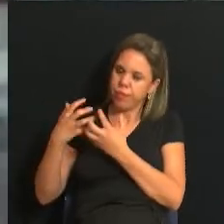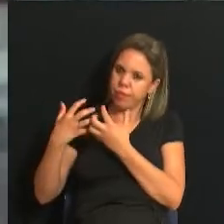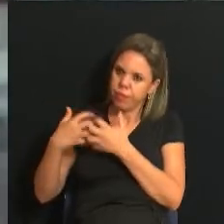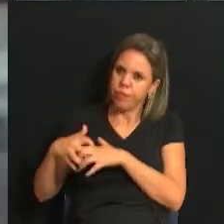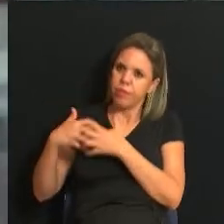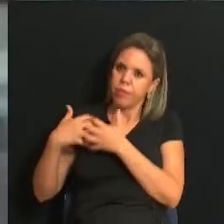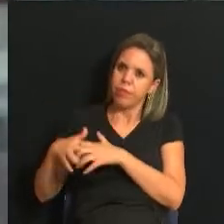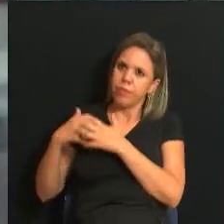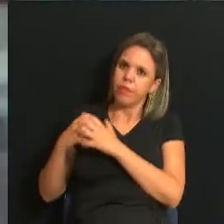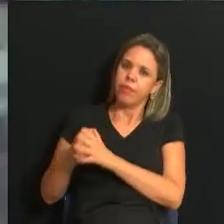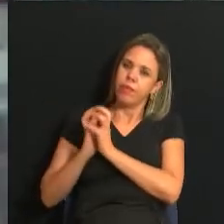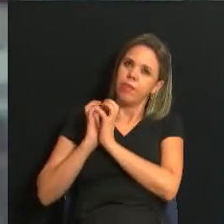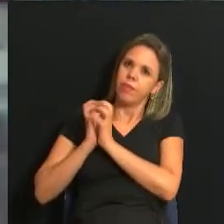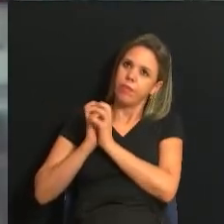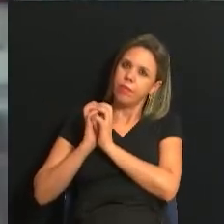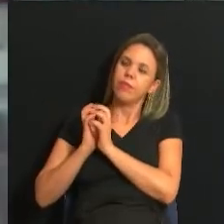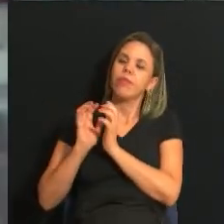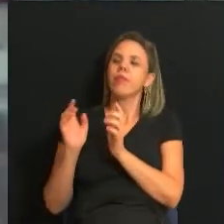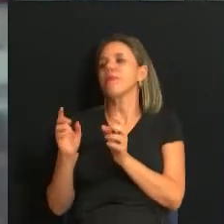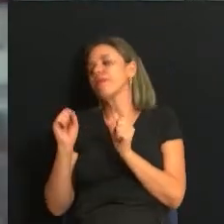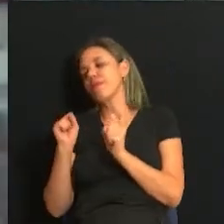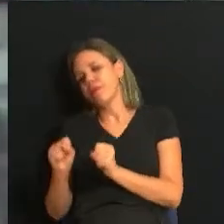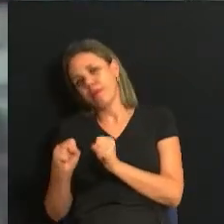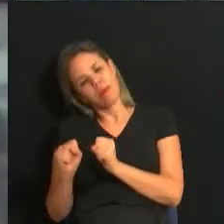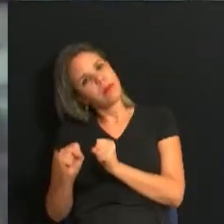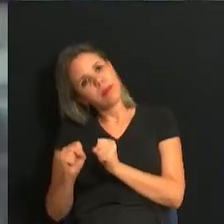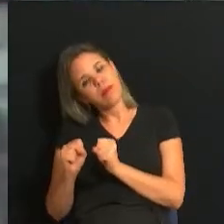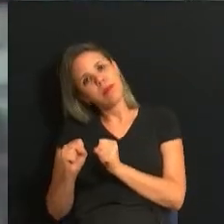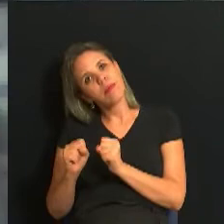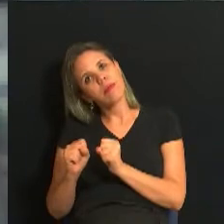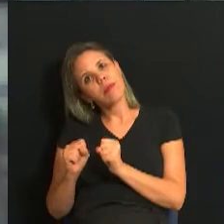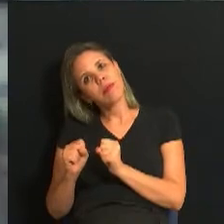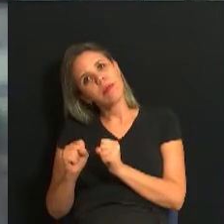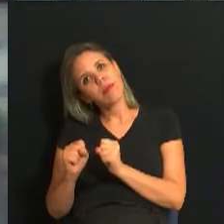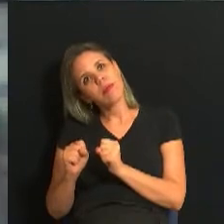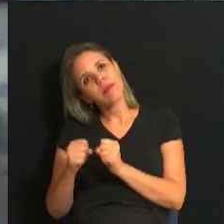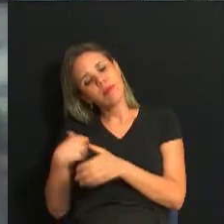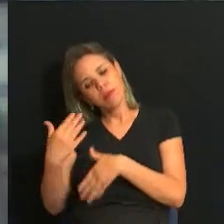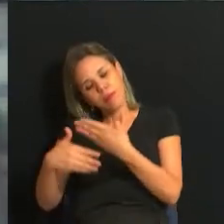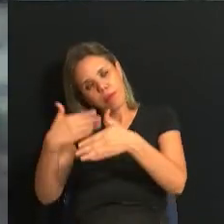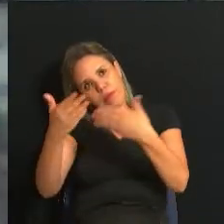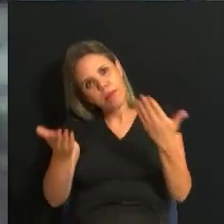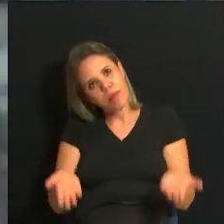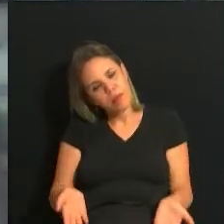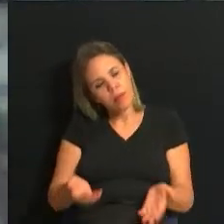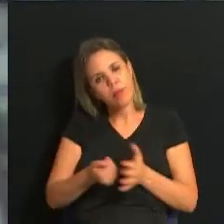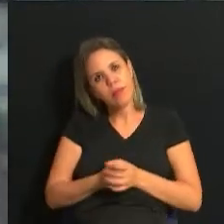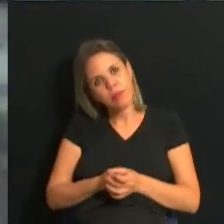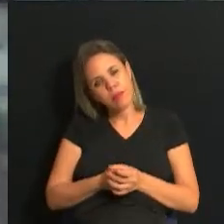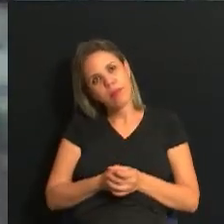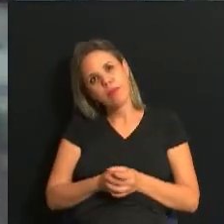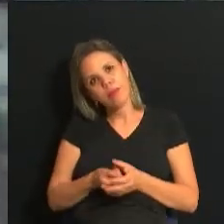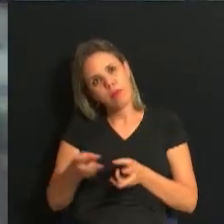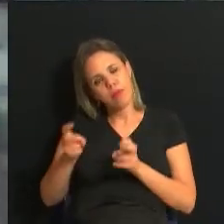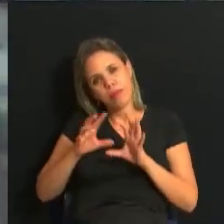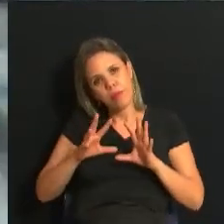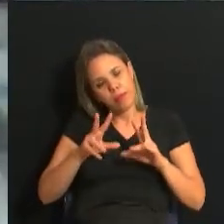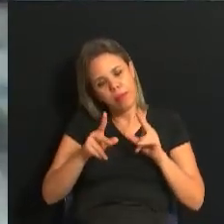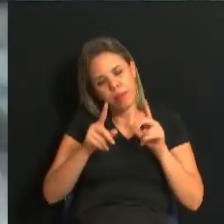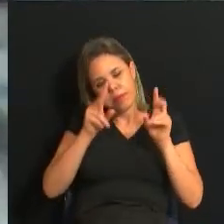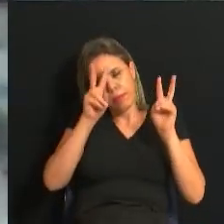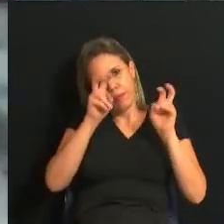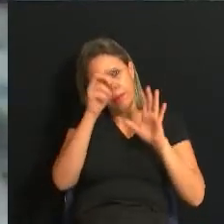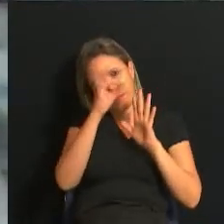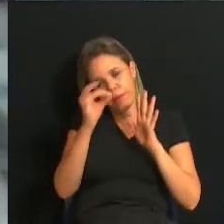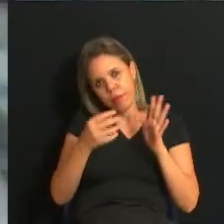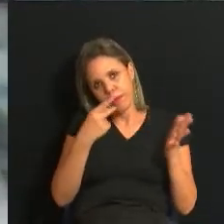acima. Então, a gente pode retomar isso aos poucos, olhando para todas as questões que nós falamos